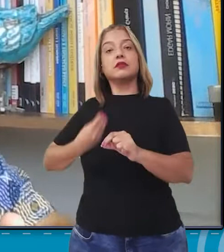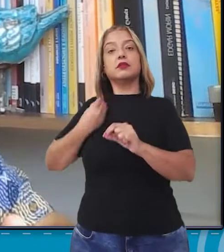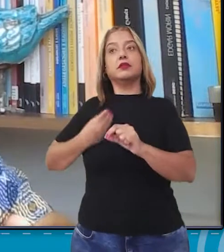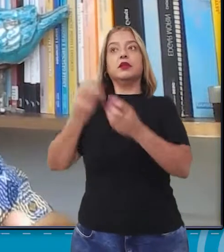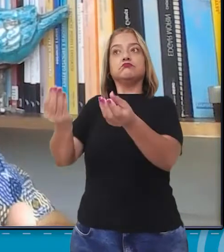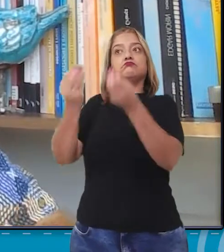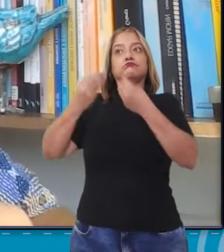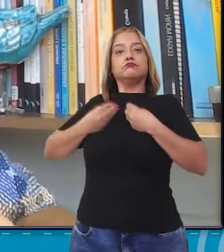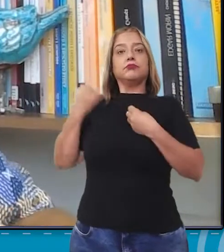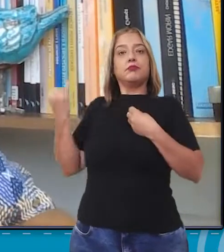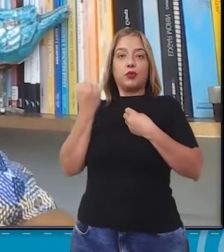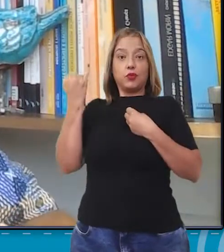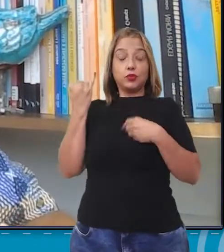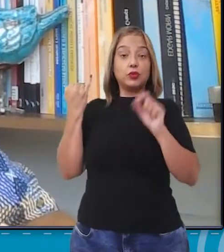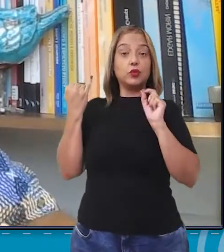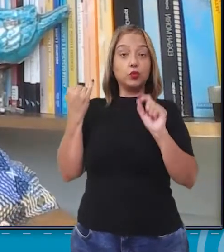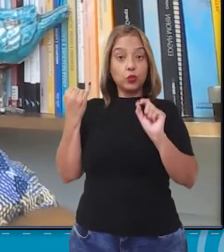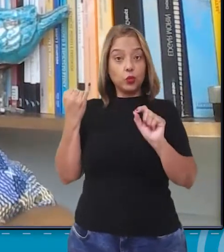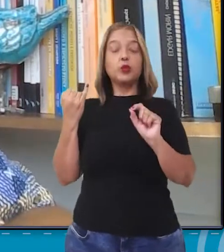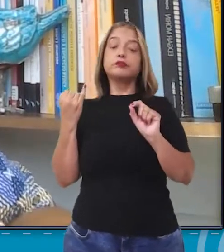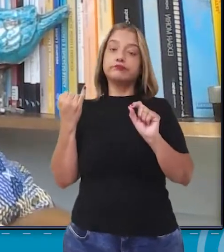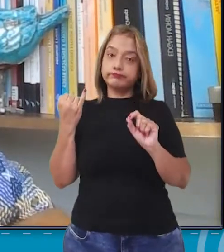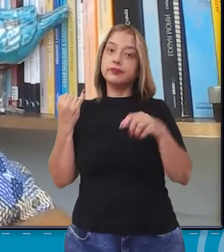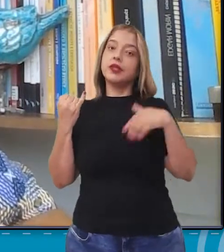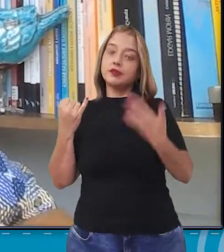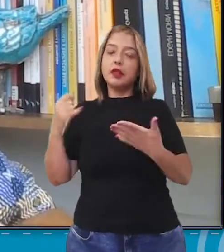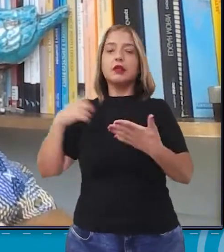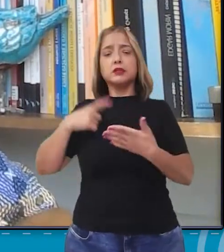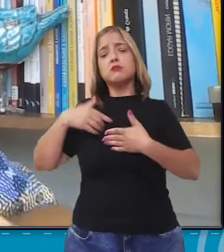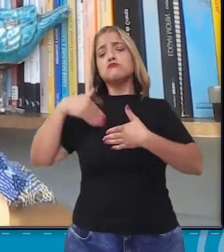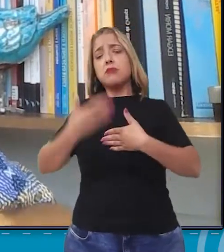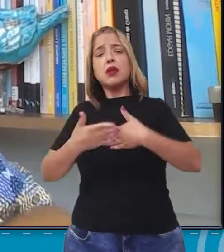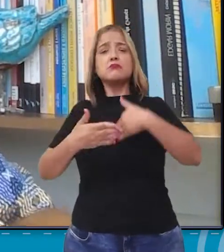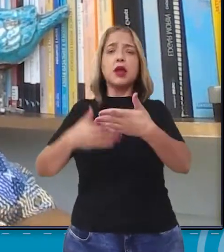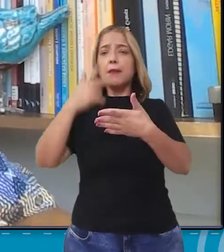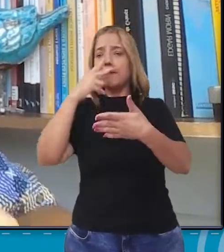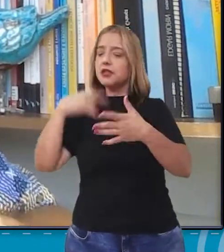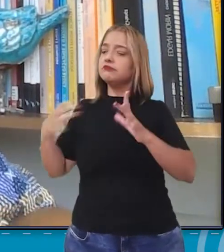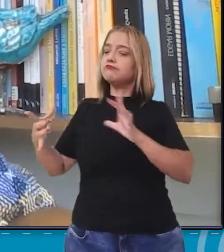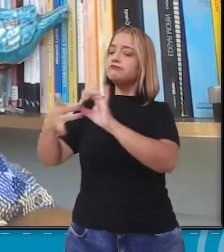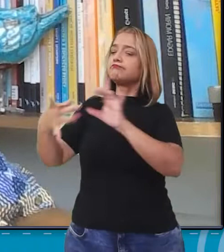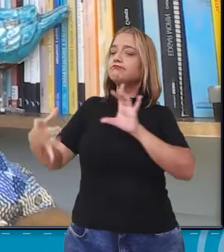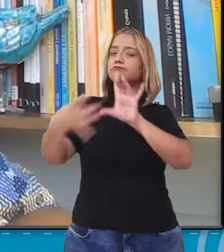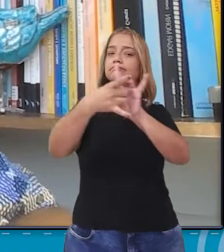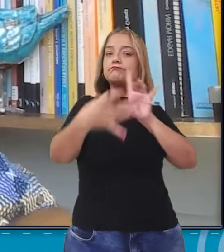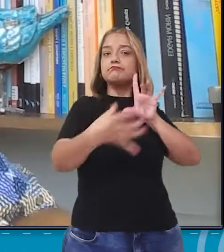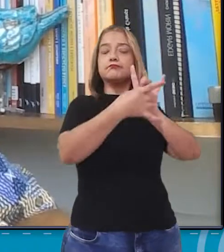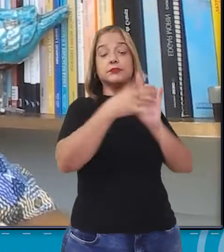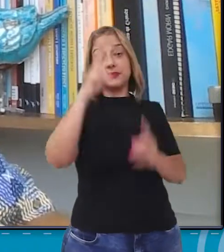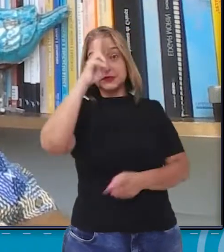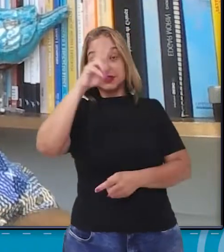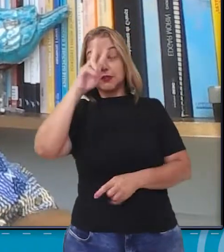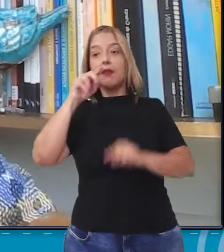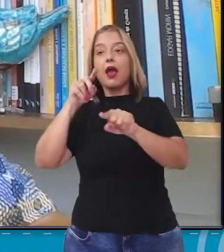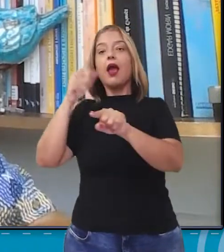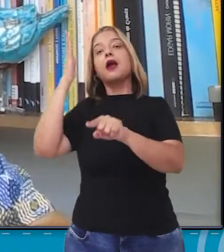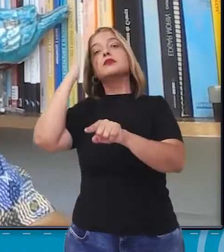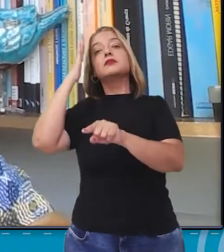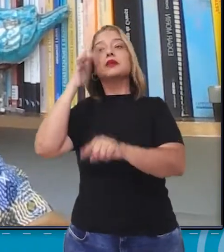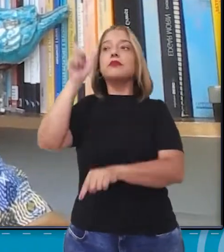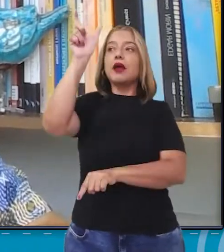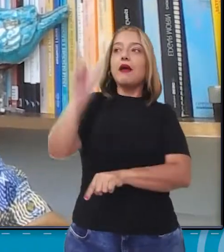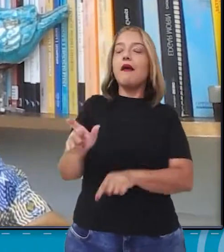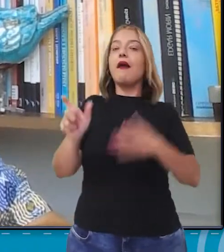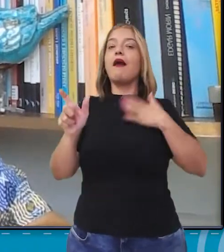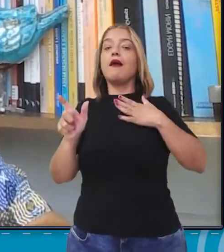sua vida? E desse jeito, constituindo cada vez mais esses fios da memória, para que ele possa retomar as